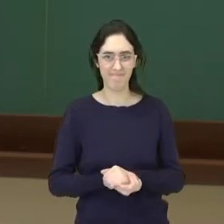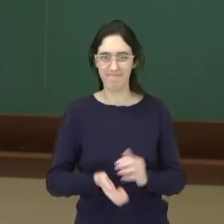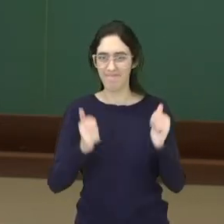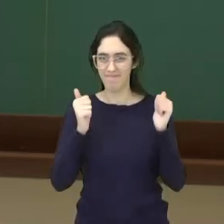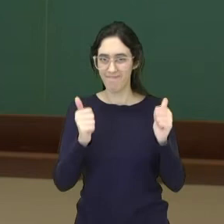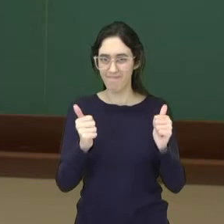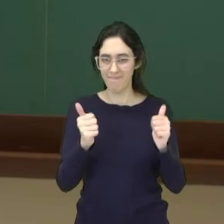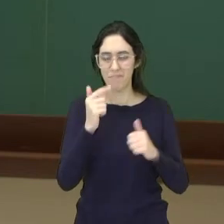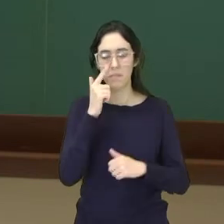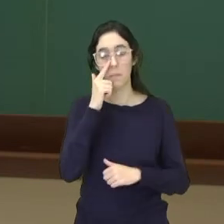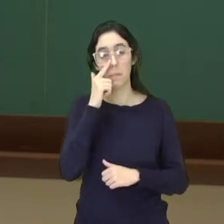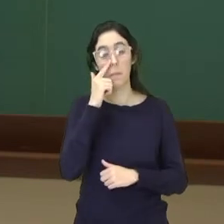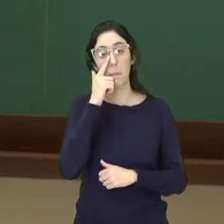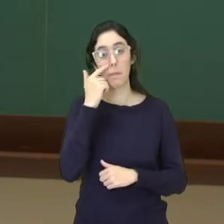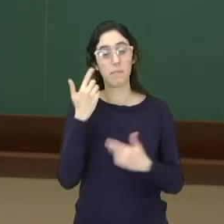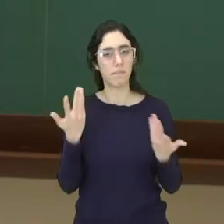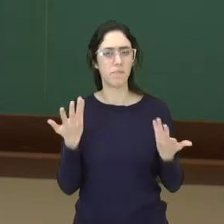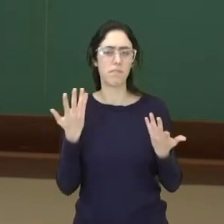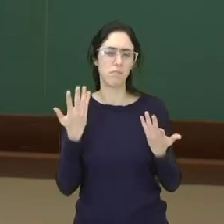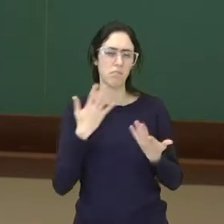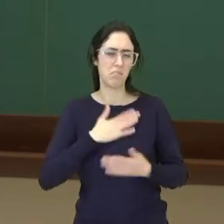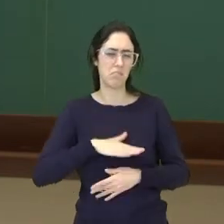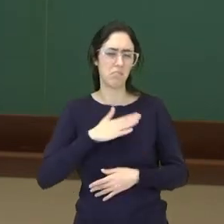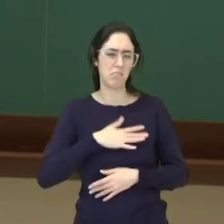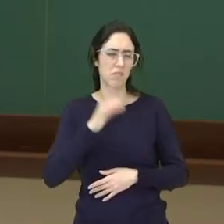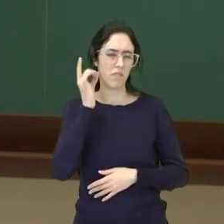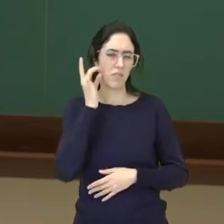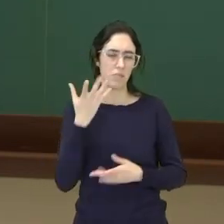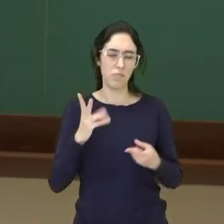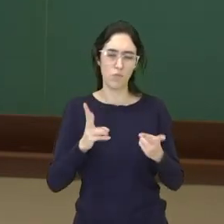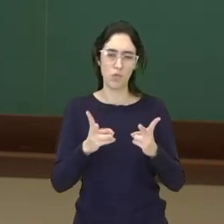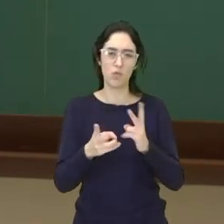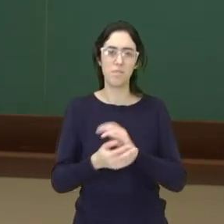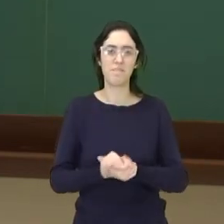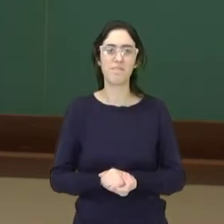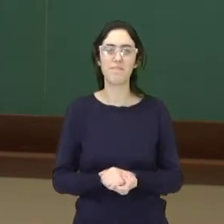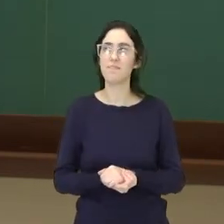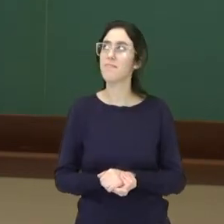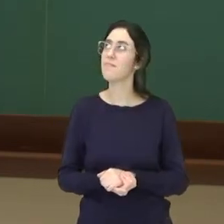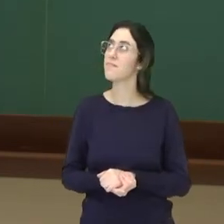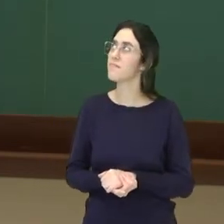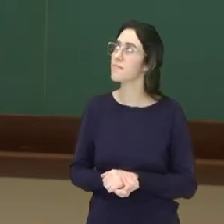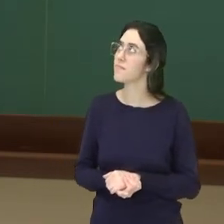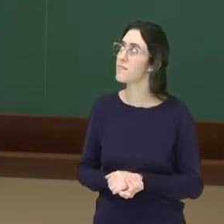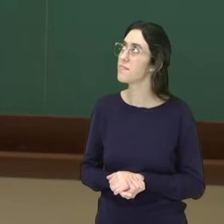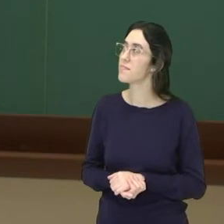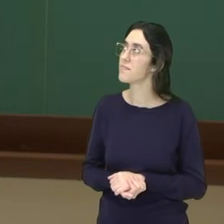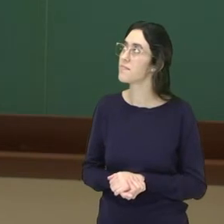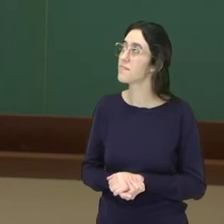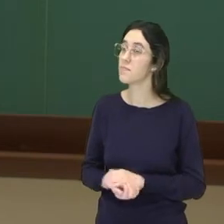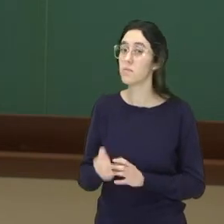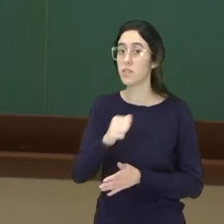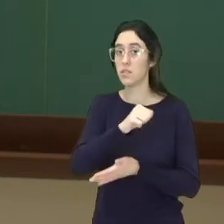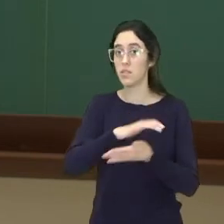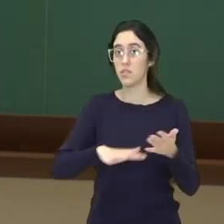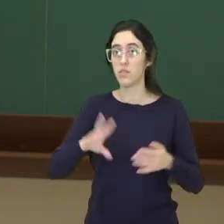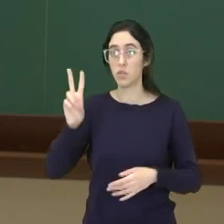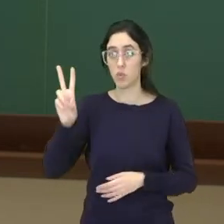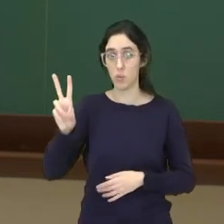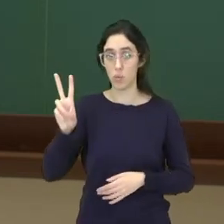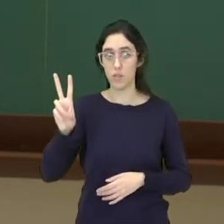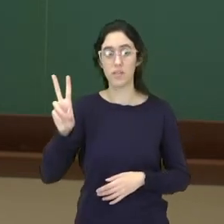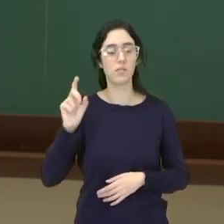Beleza? Então, tranquilo. Vamos continuando. No exercício 2, nós temos o